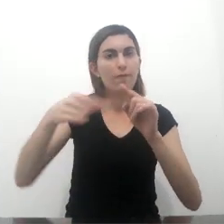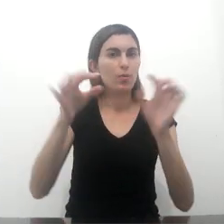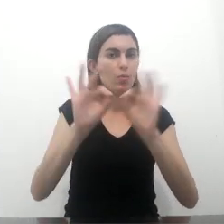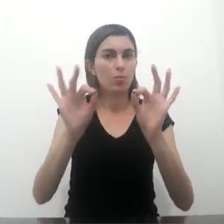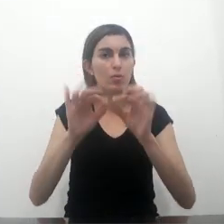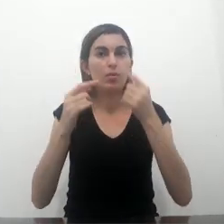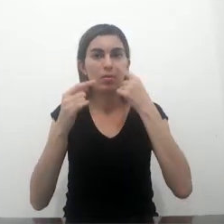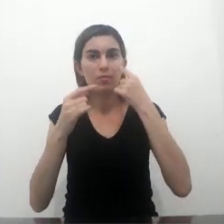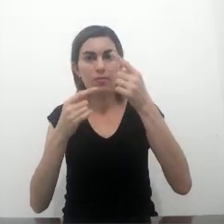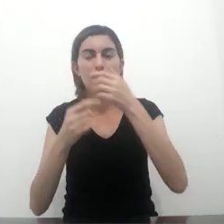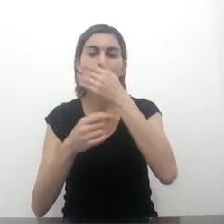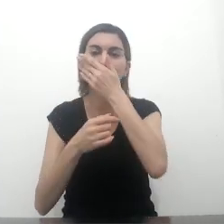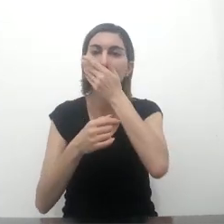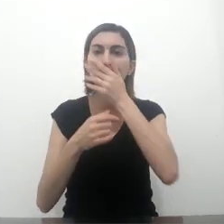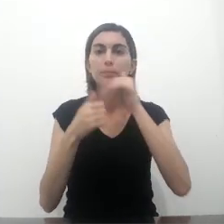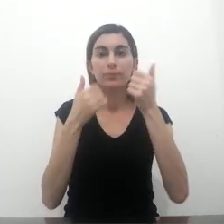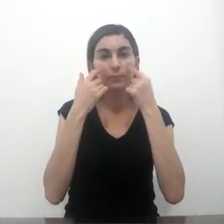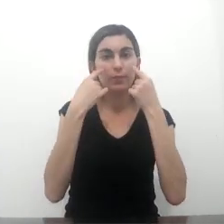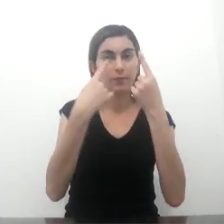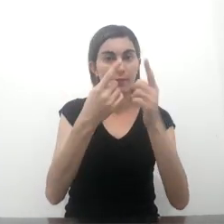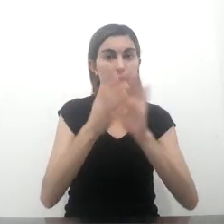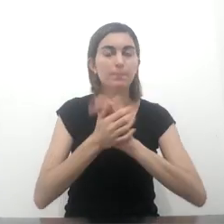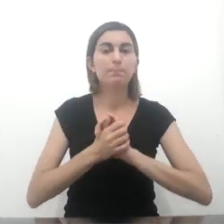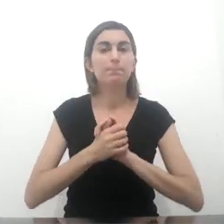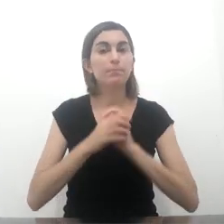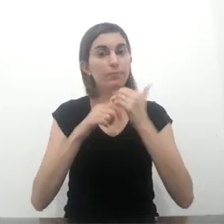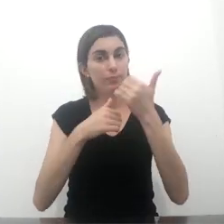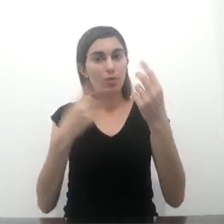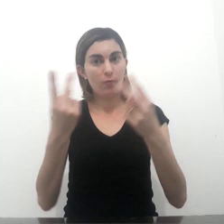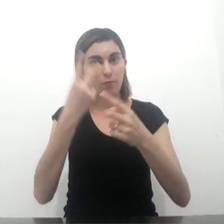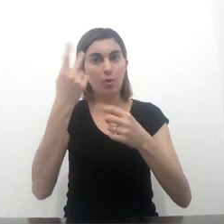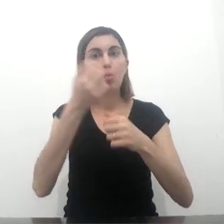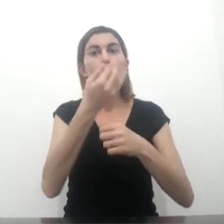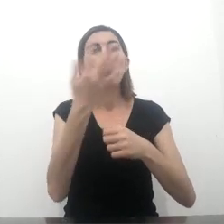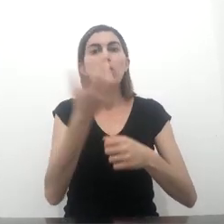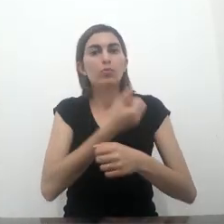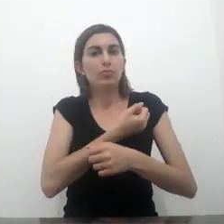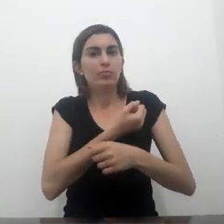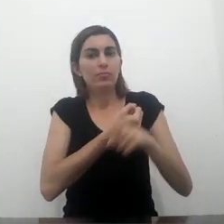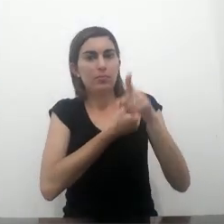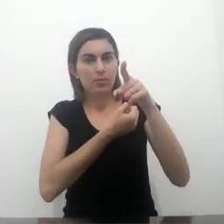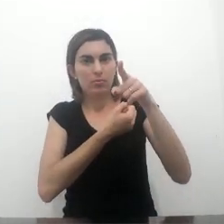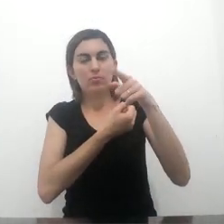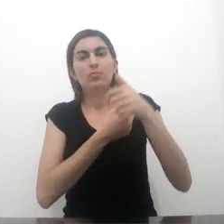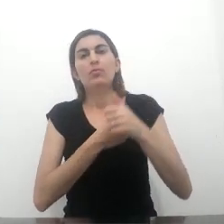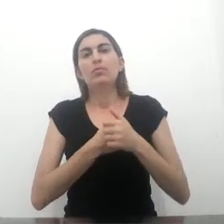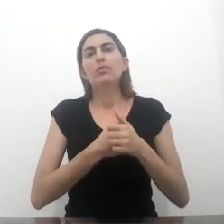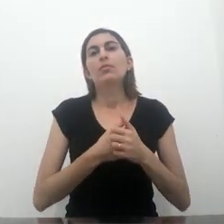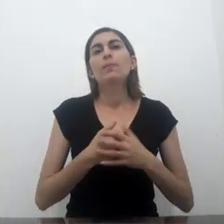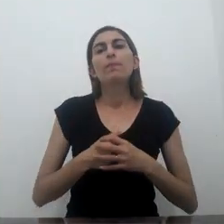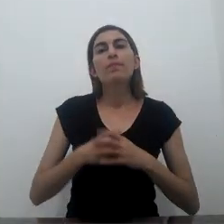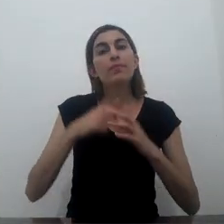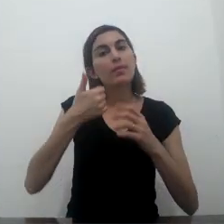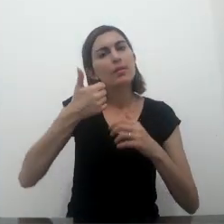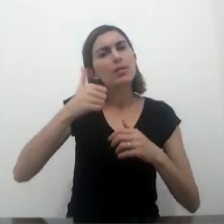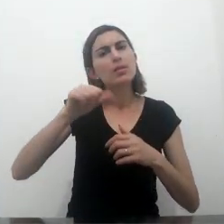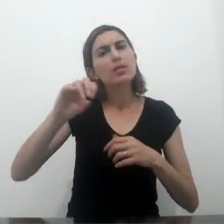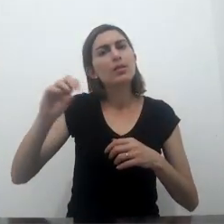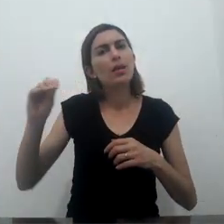vírgula fica nesse processo. Beleza? Você veja aqui. Pega o valor, encontrou o